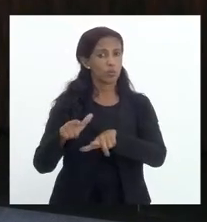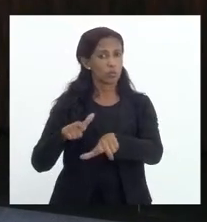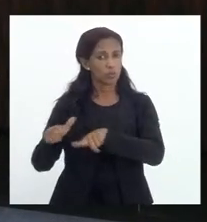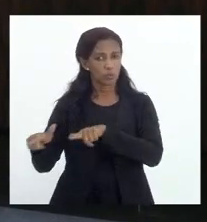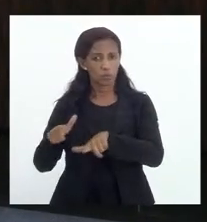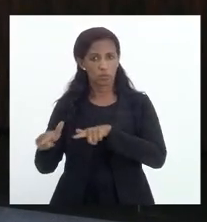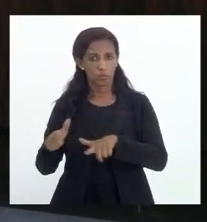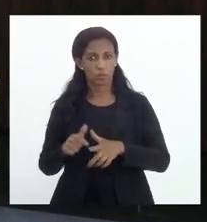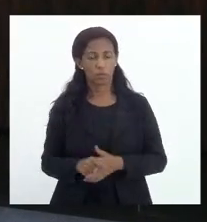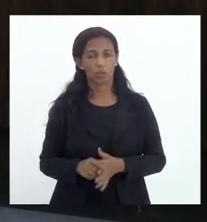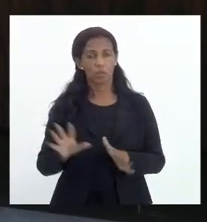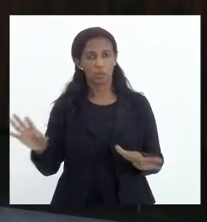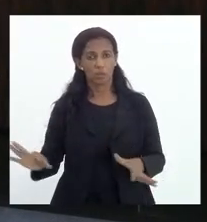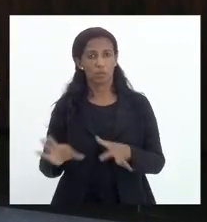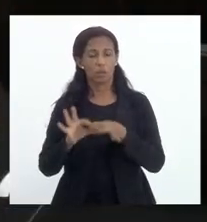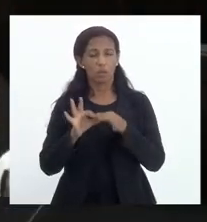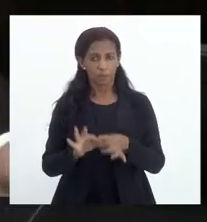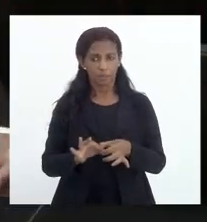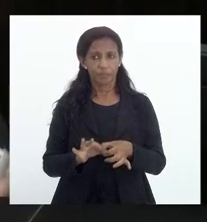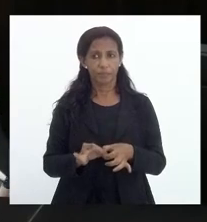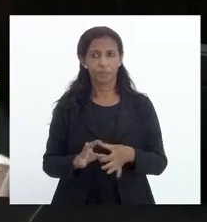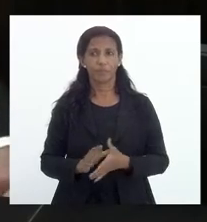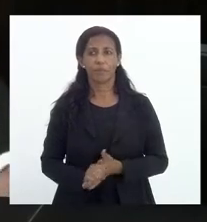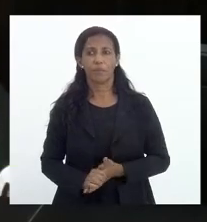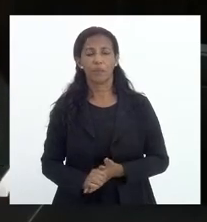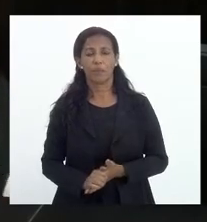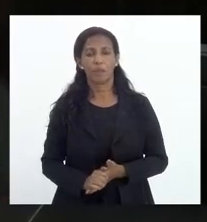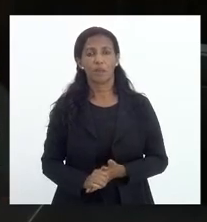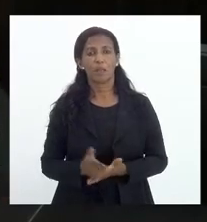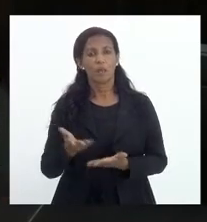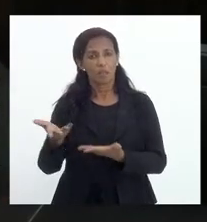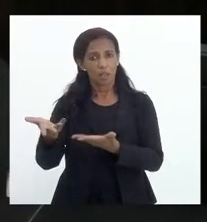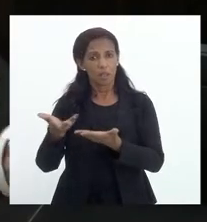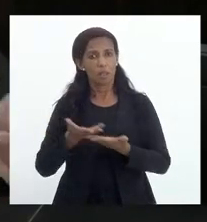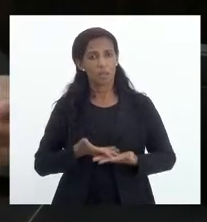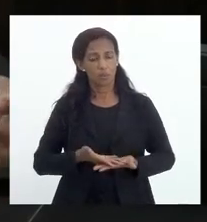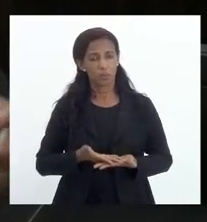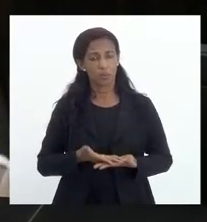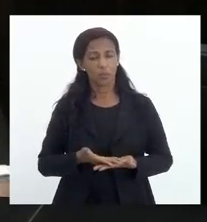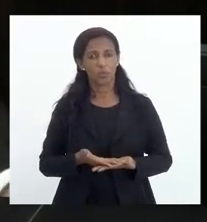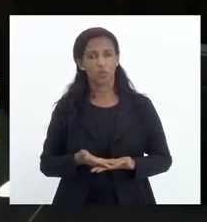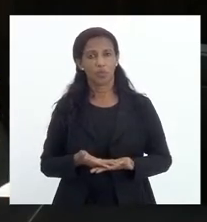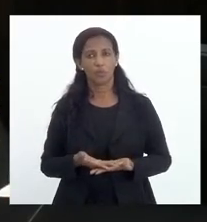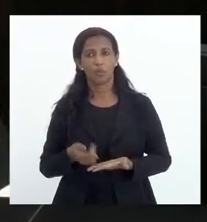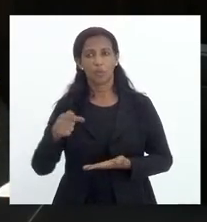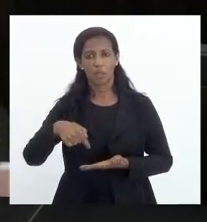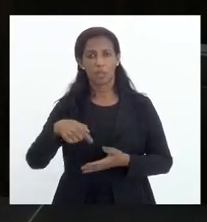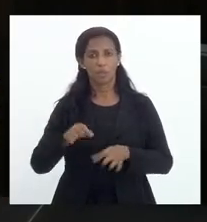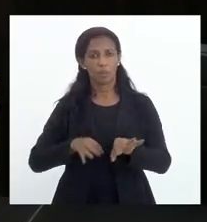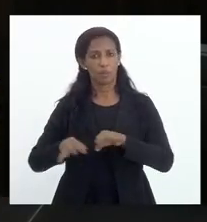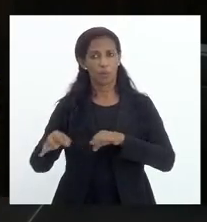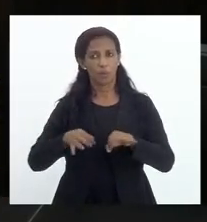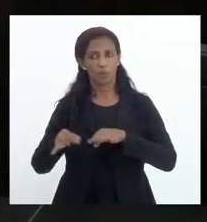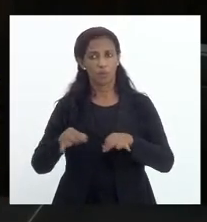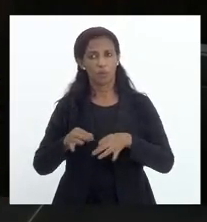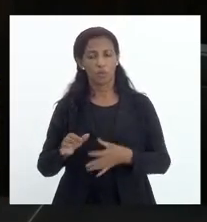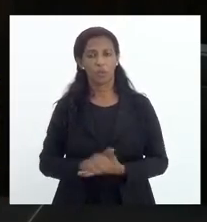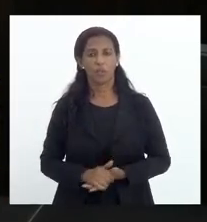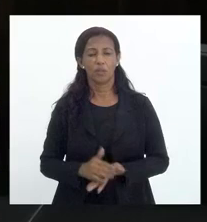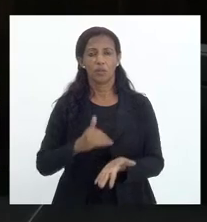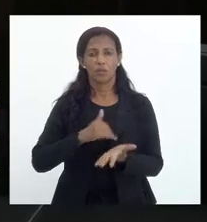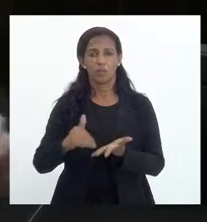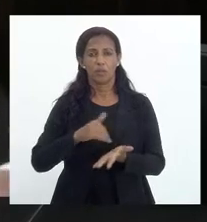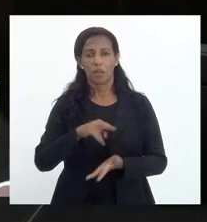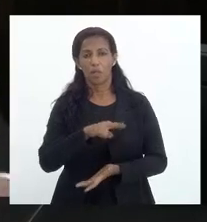servidores, estão atrelados à vacância e terem sido solicitadas nesse plano de ressalvas que o